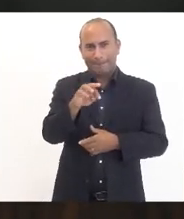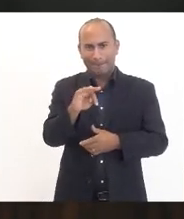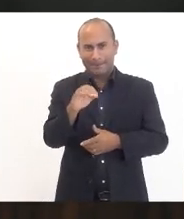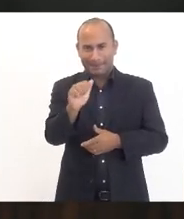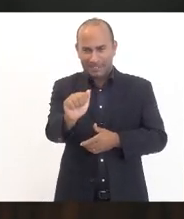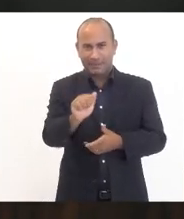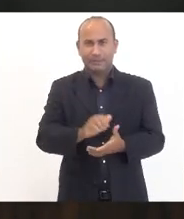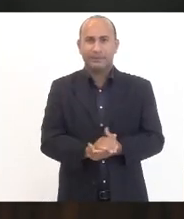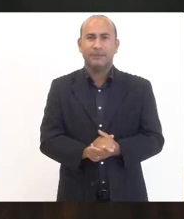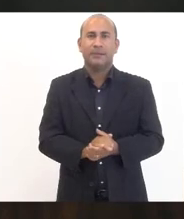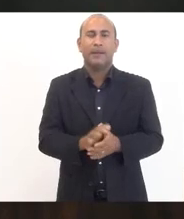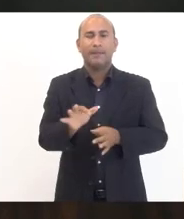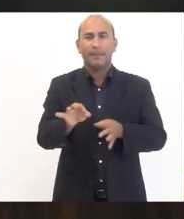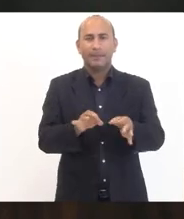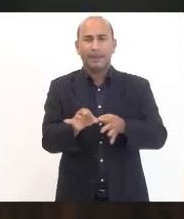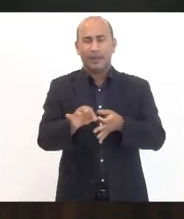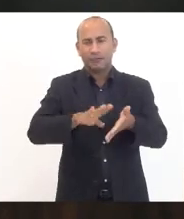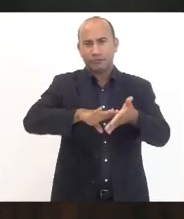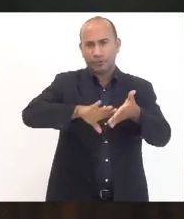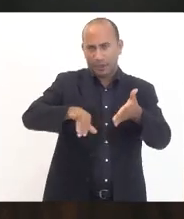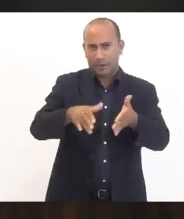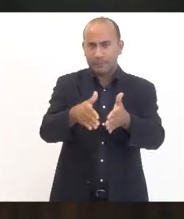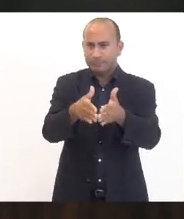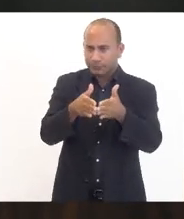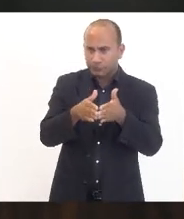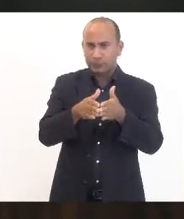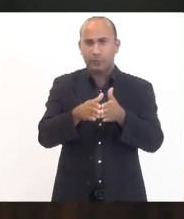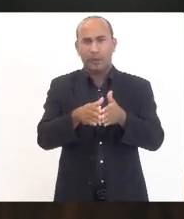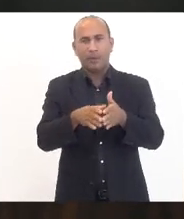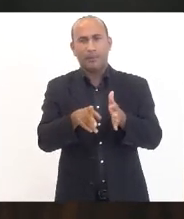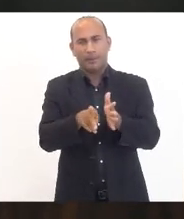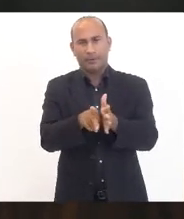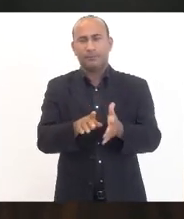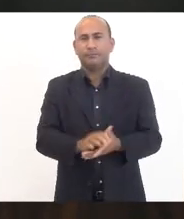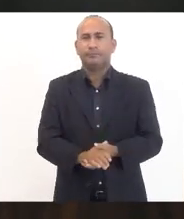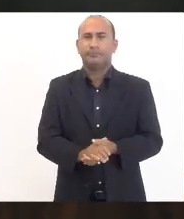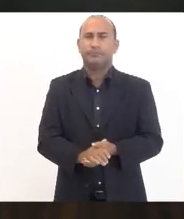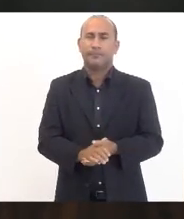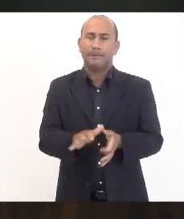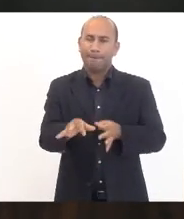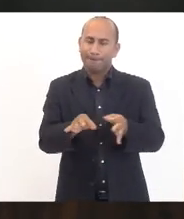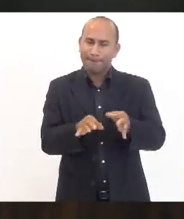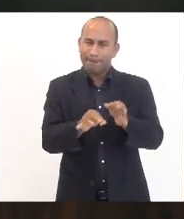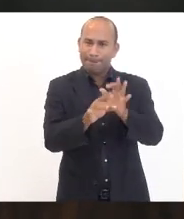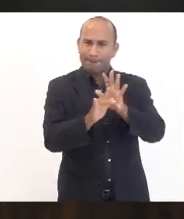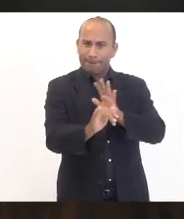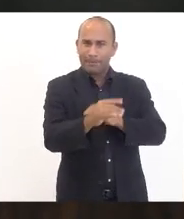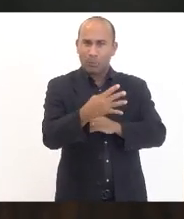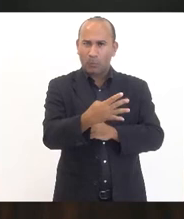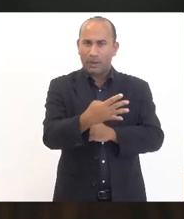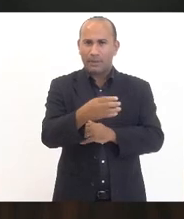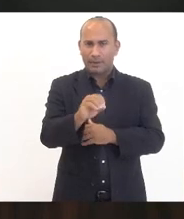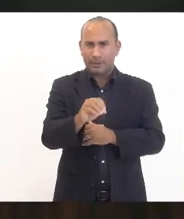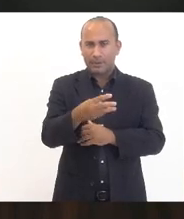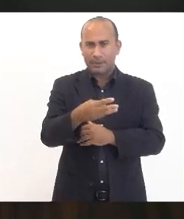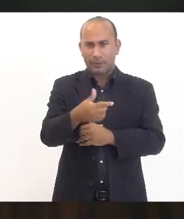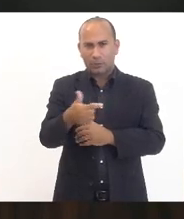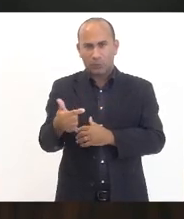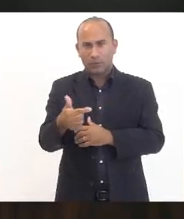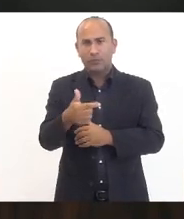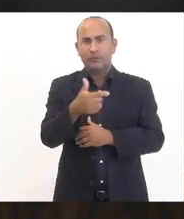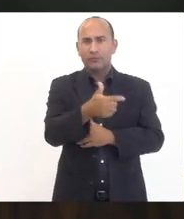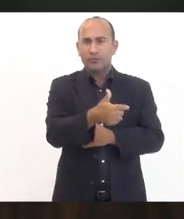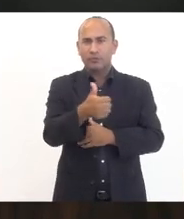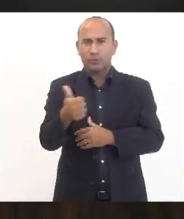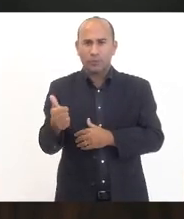Rocha. O projeto foi retirado a pedido da autora. Projeto de lei 4032 de 21, de